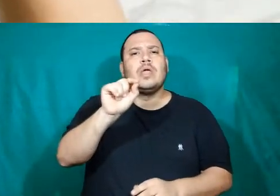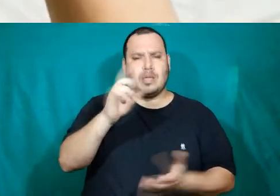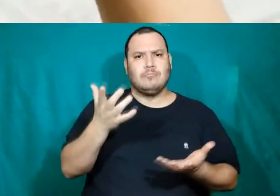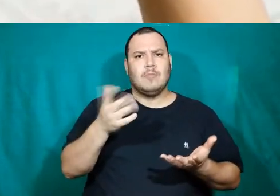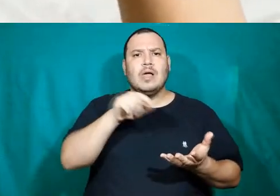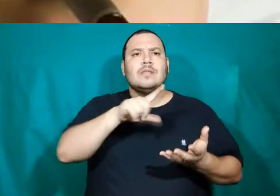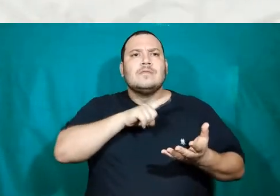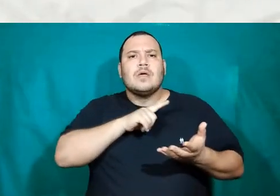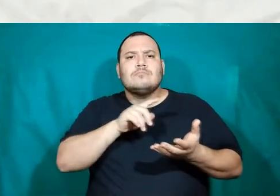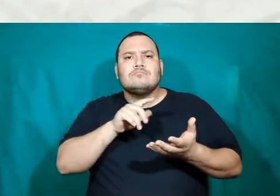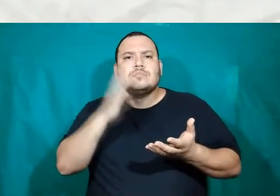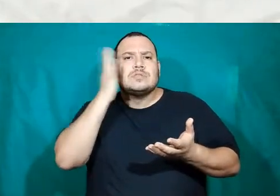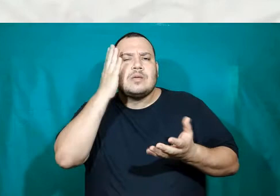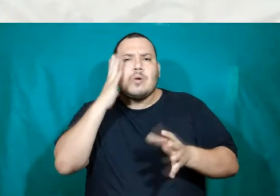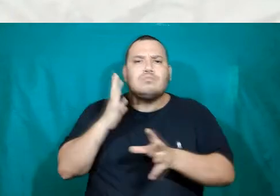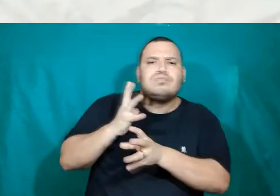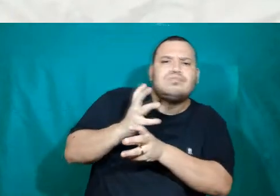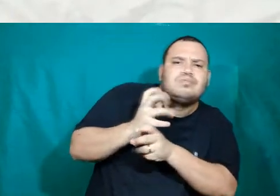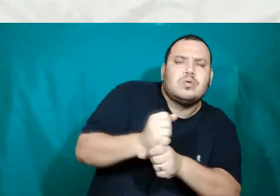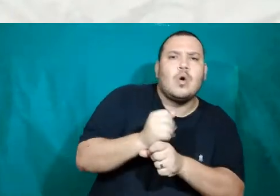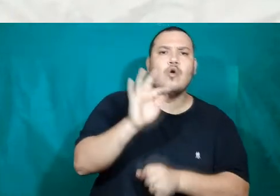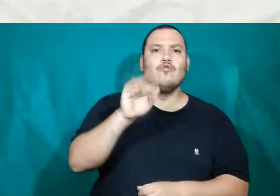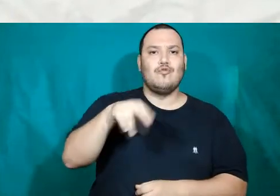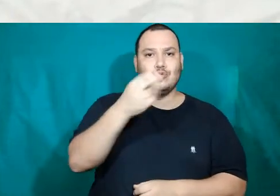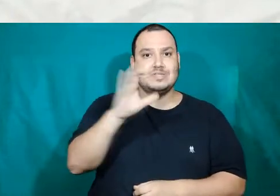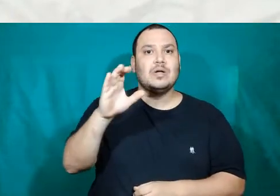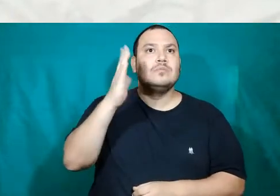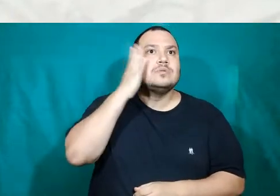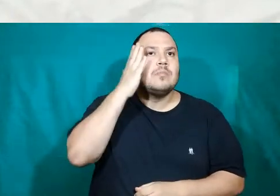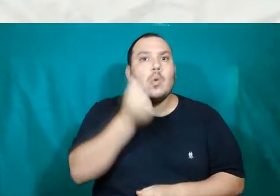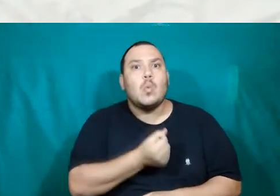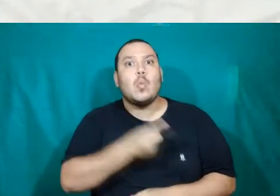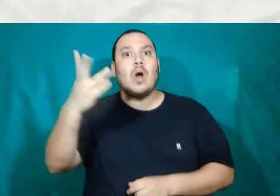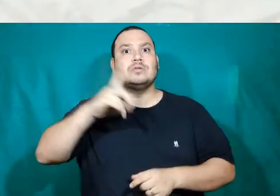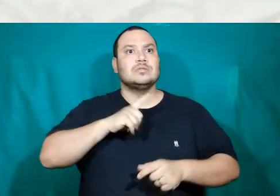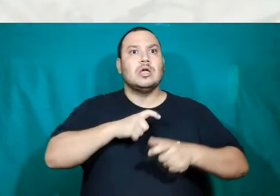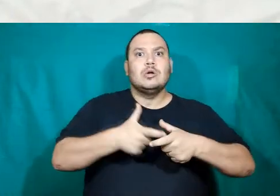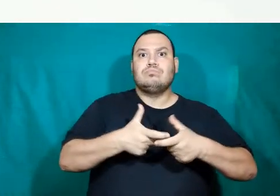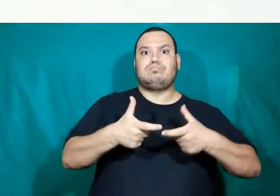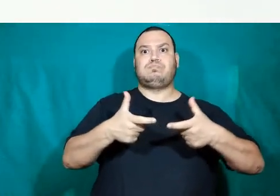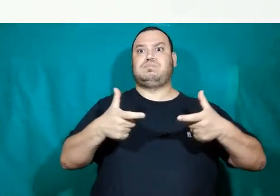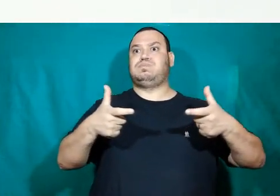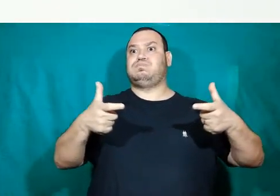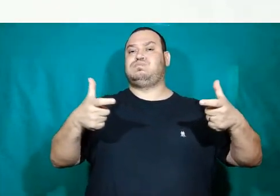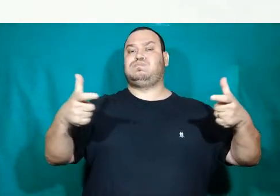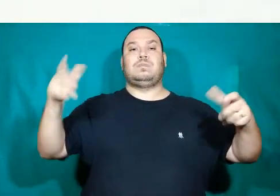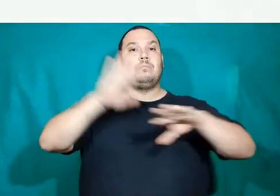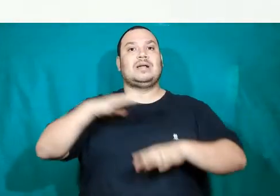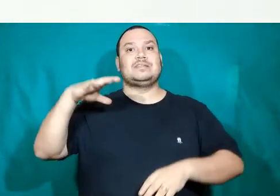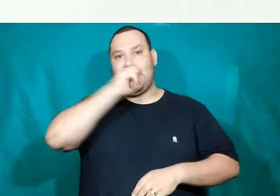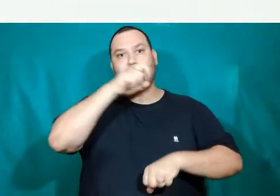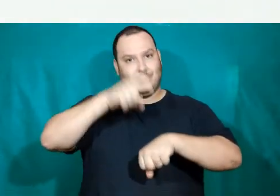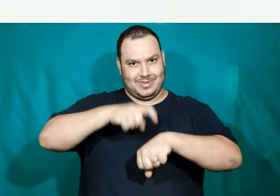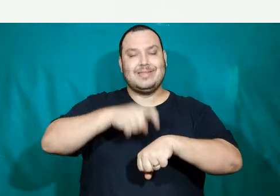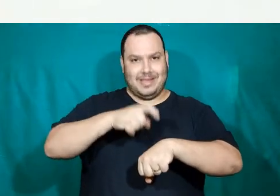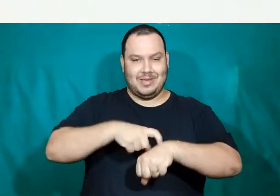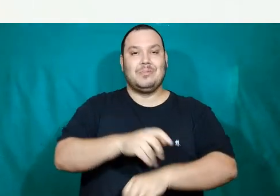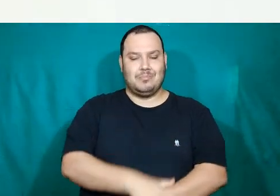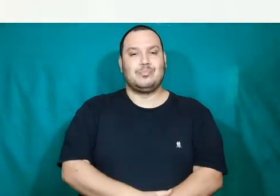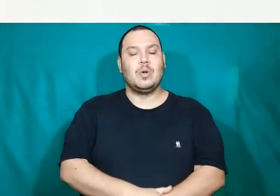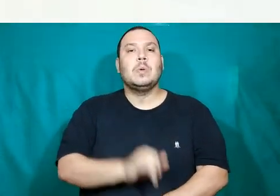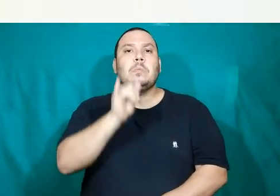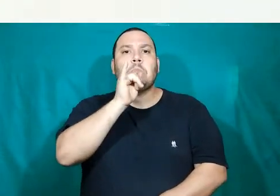para representar fenômenos que se multiplicam muito rapidamente ao longo do tempo. Na prática, uma doença que cresce exponencialmente significa que